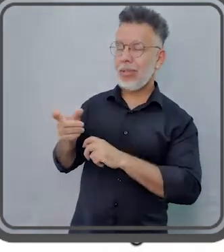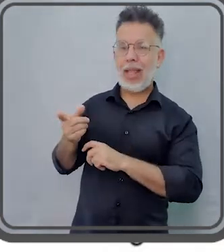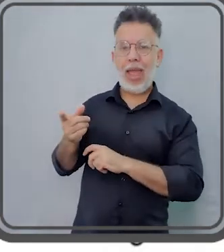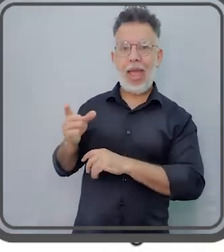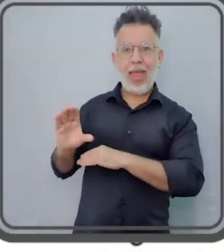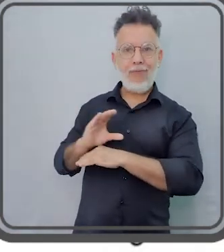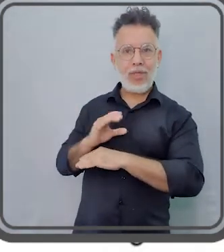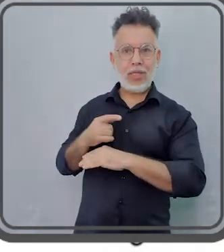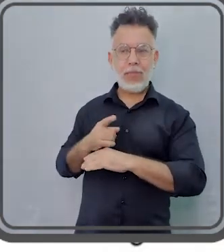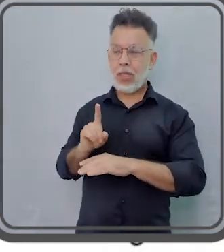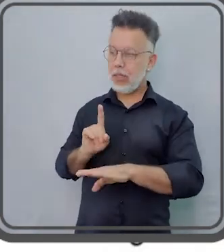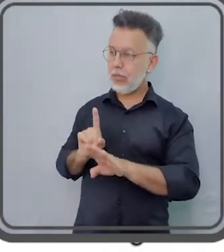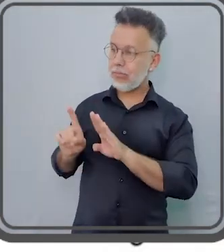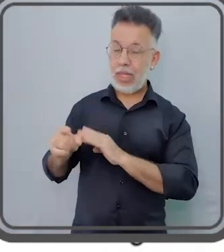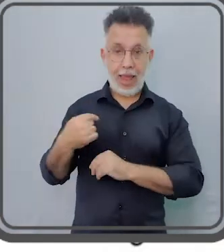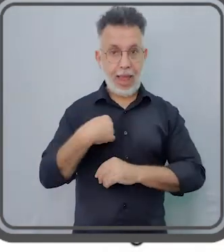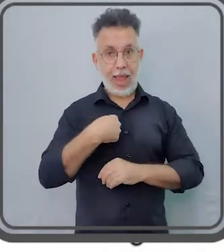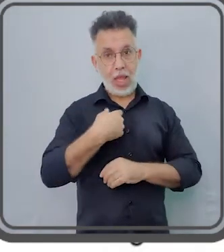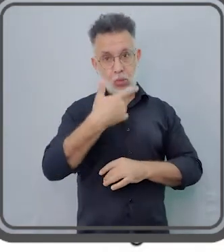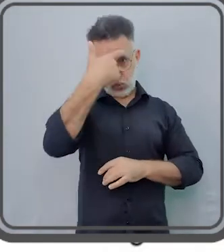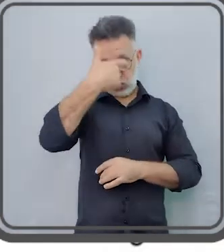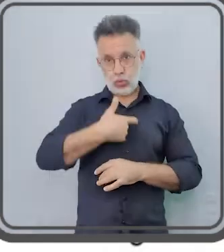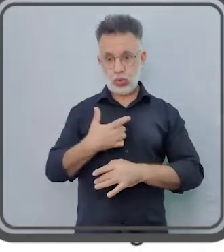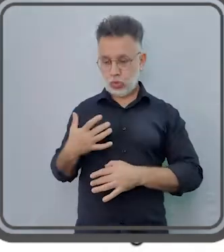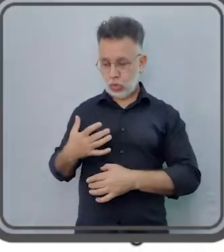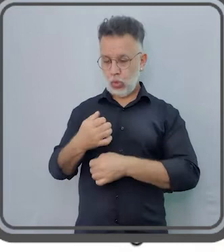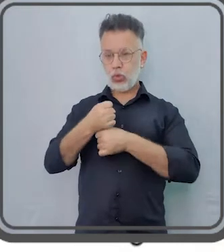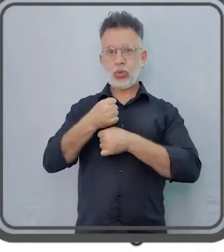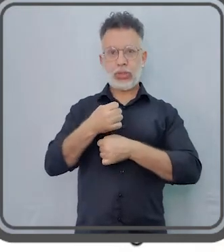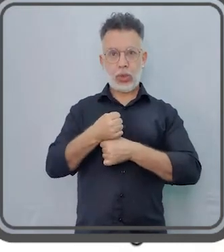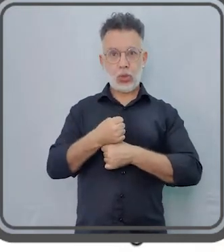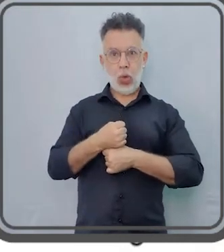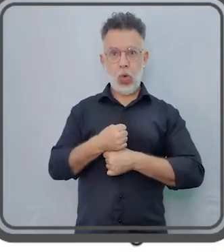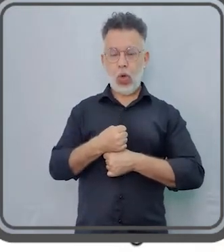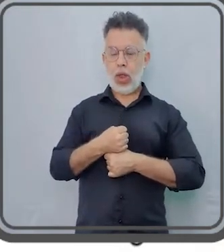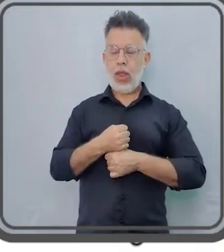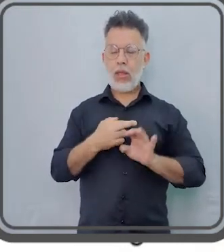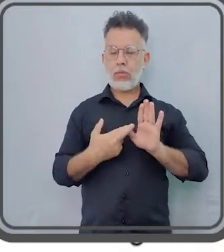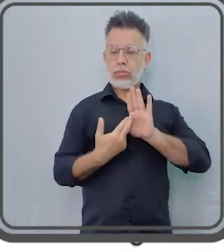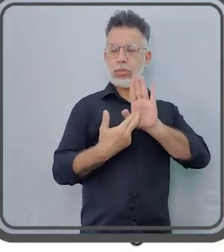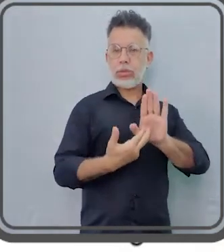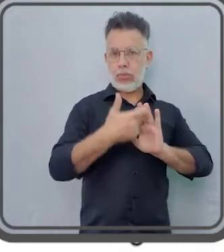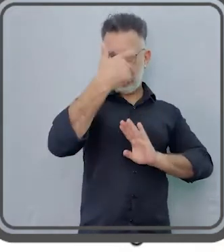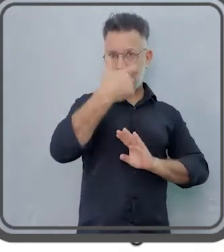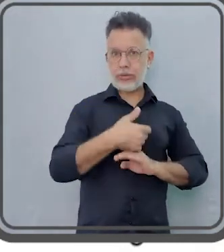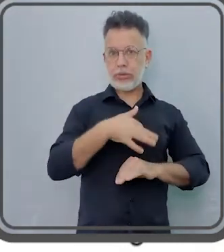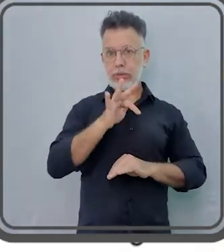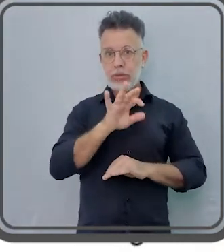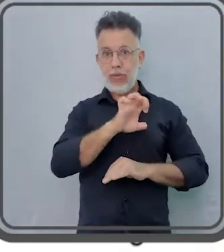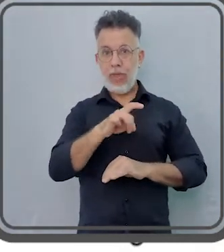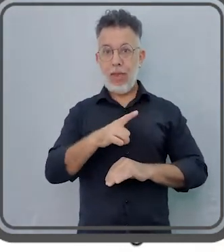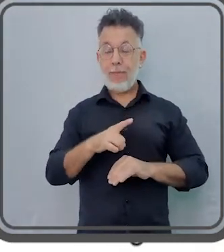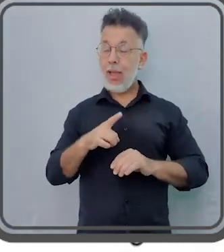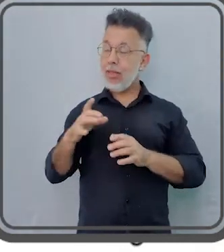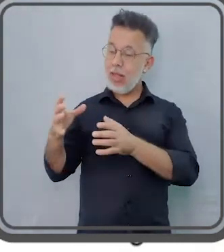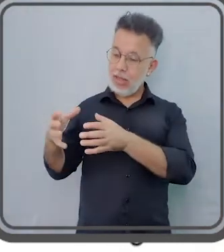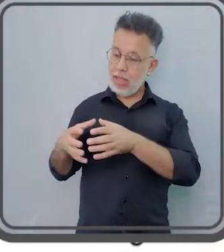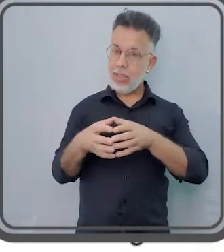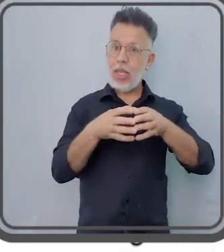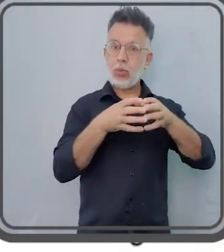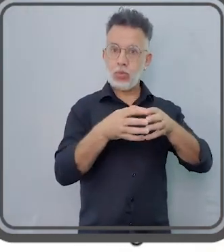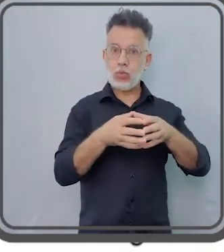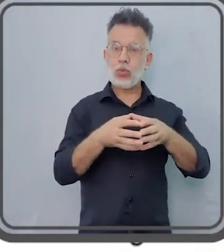portadora da porta-voz da FIU, mas eu acho que a tendência é trazer o time cada vez mais, esse time composto aí de